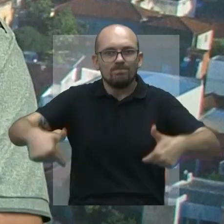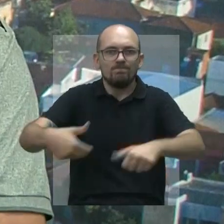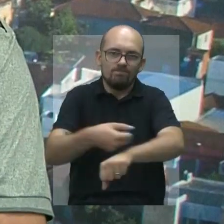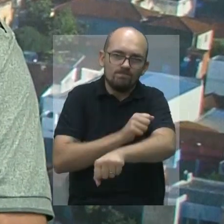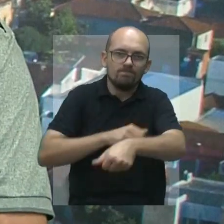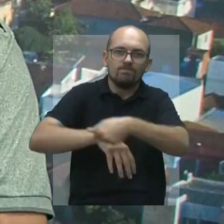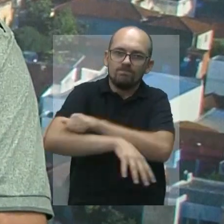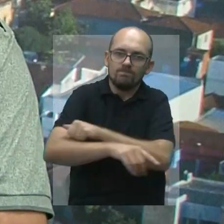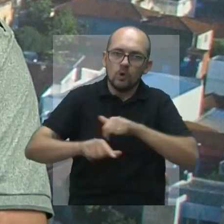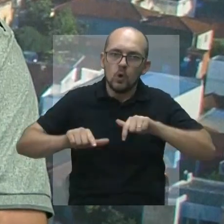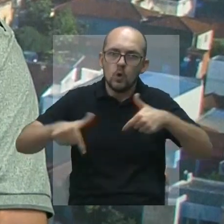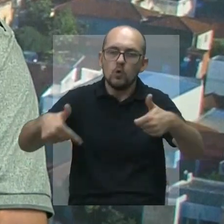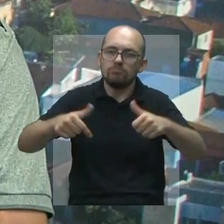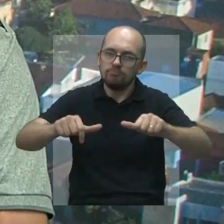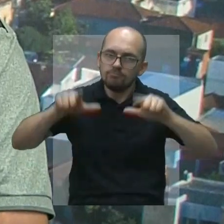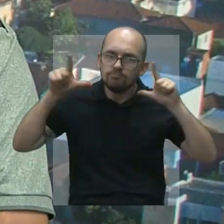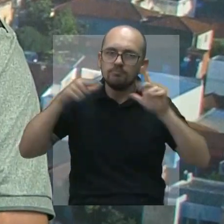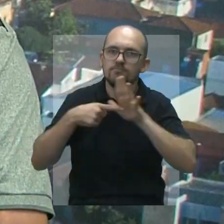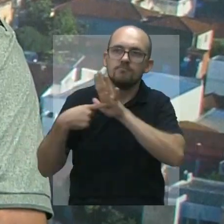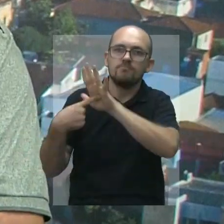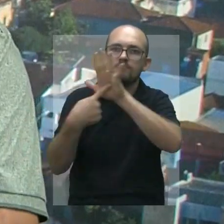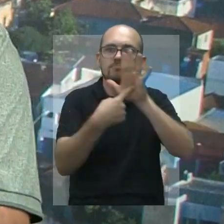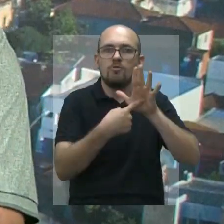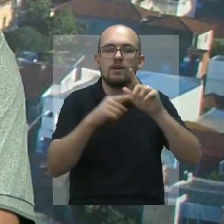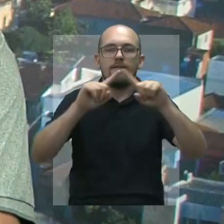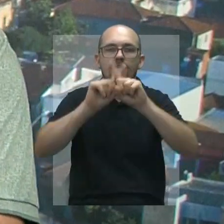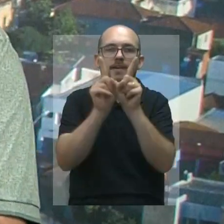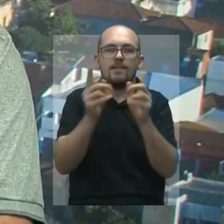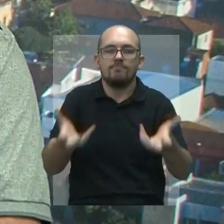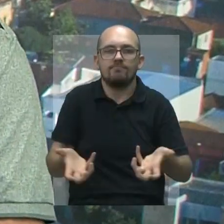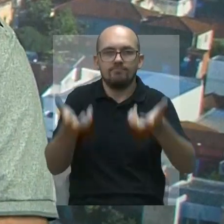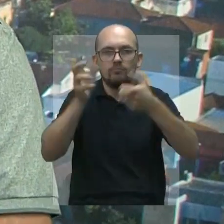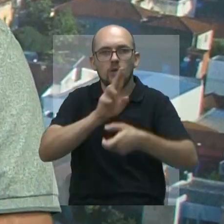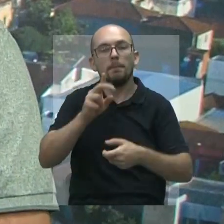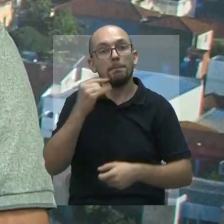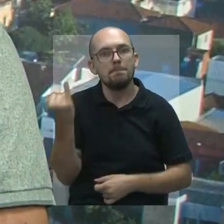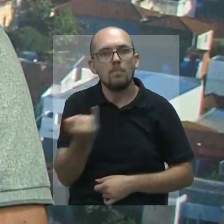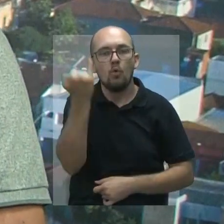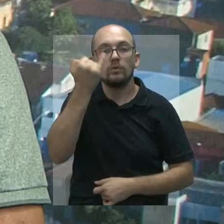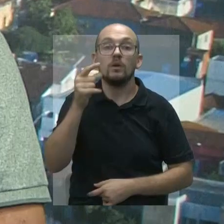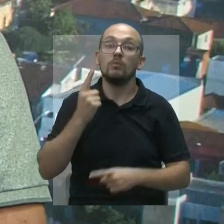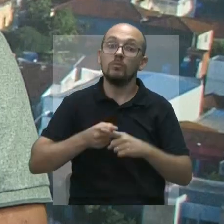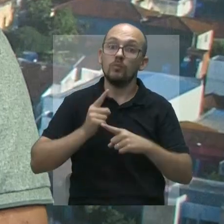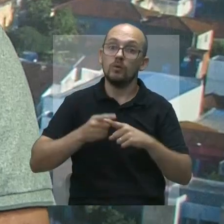coloca aí na mídia como num todo, e isso é um atrativo para novos